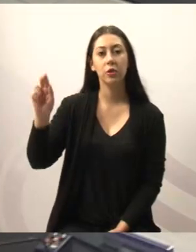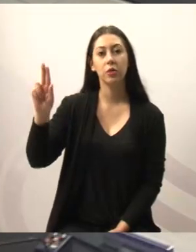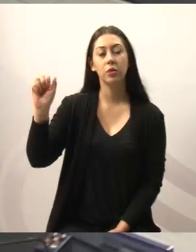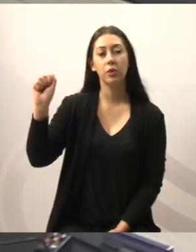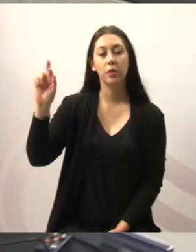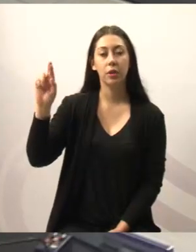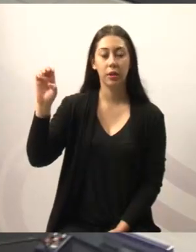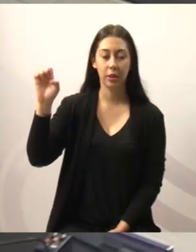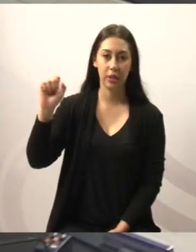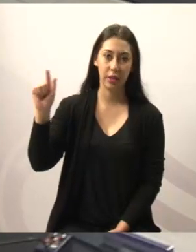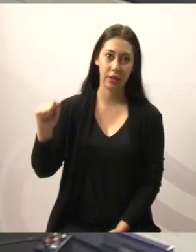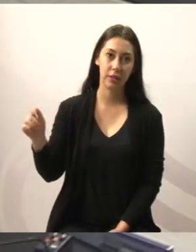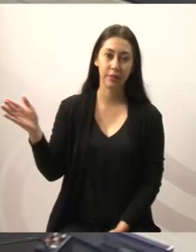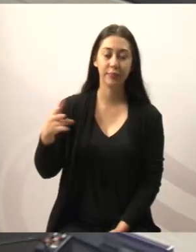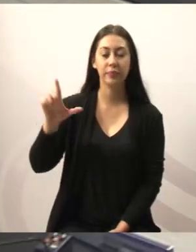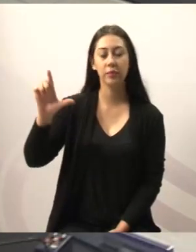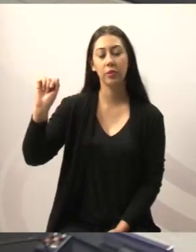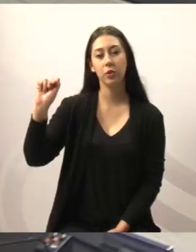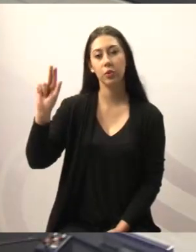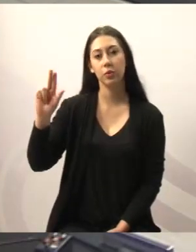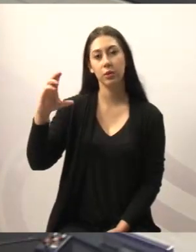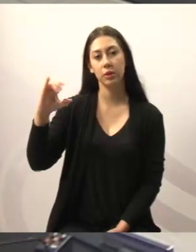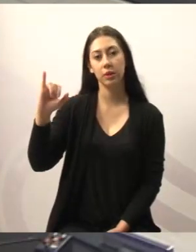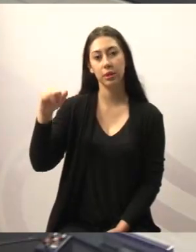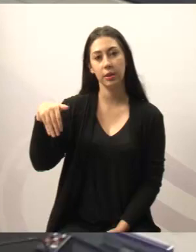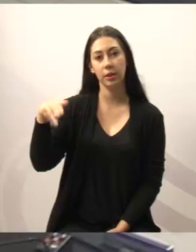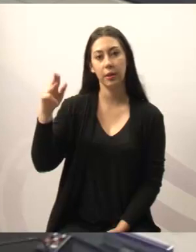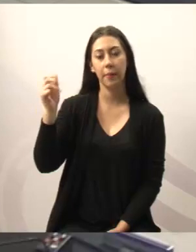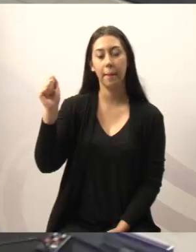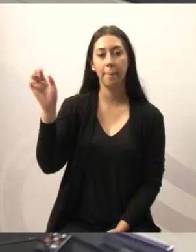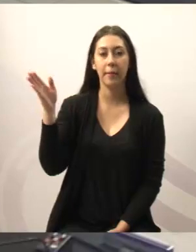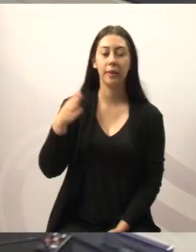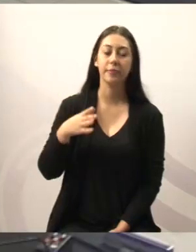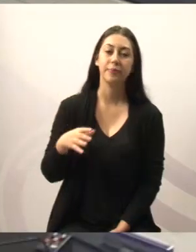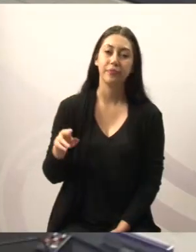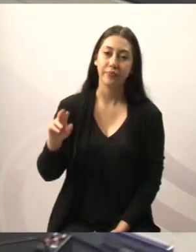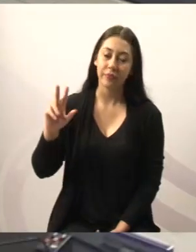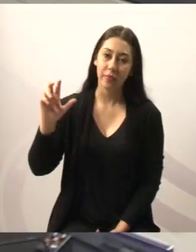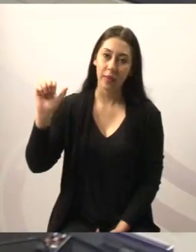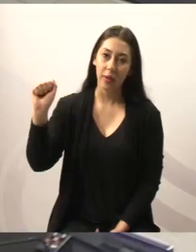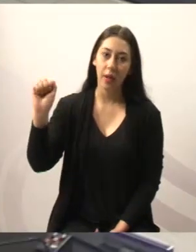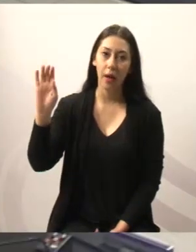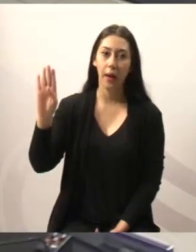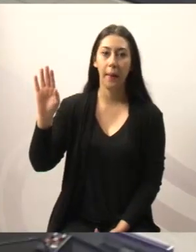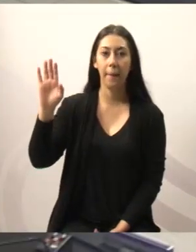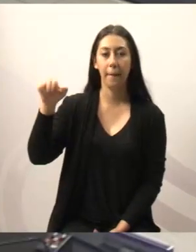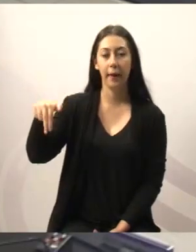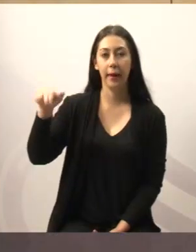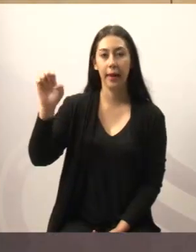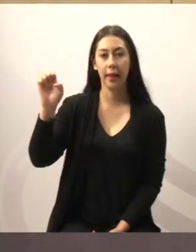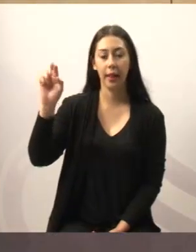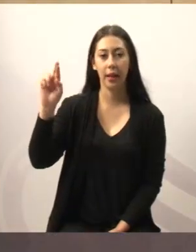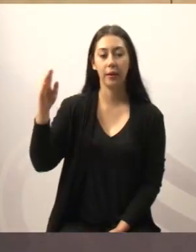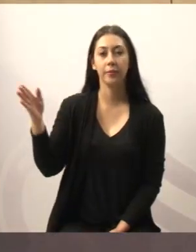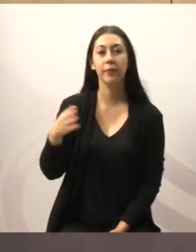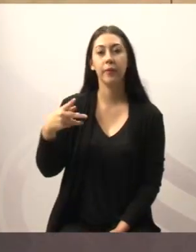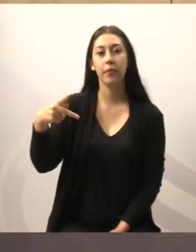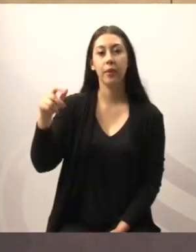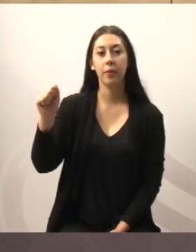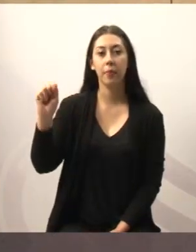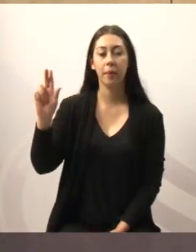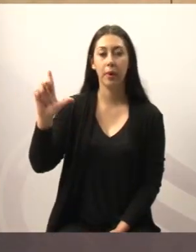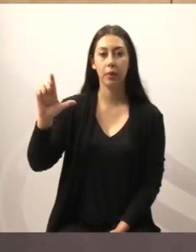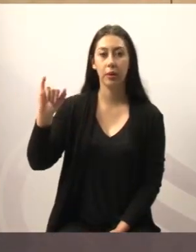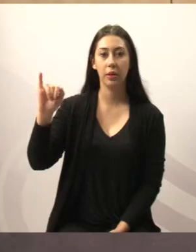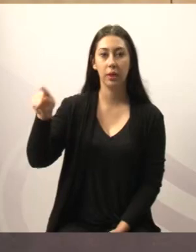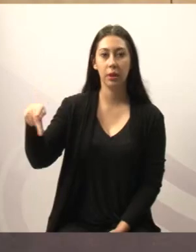Ponciano, Paulinho do Esporte, Abner de Madureira e Sônia Patas da Amizade.